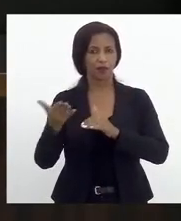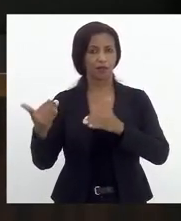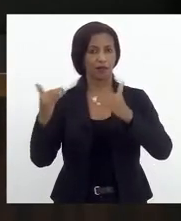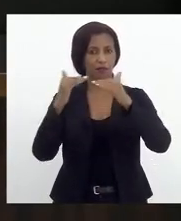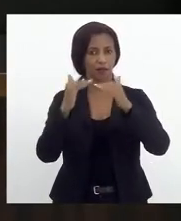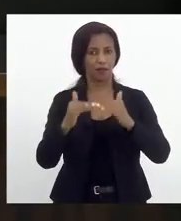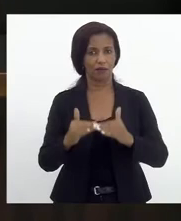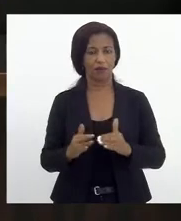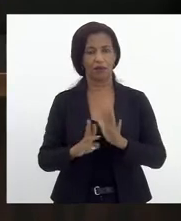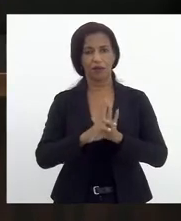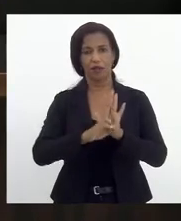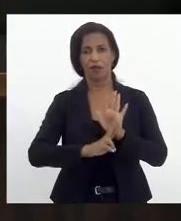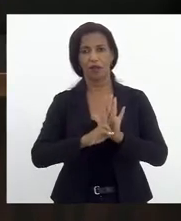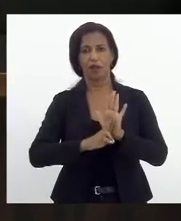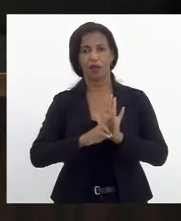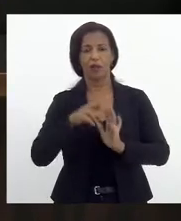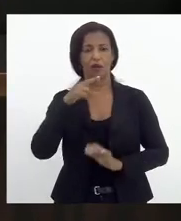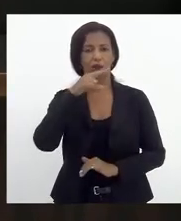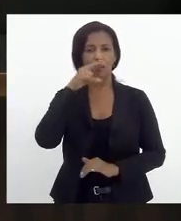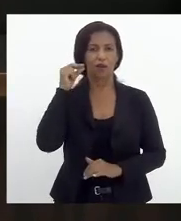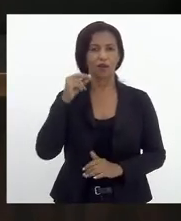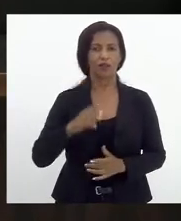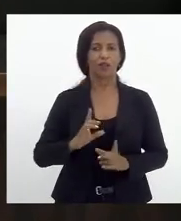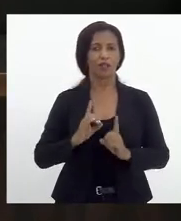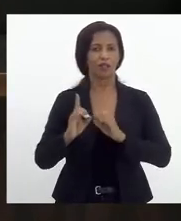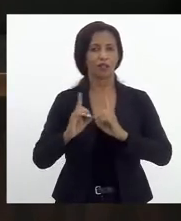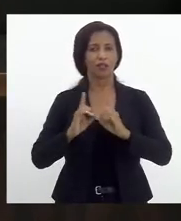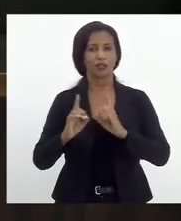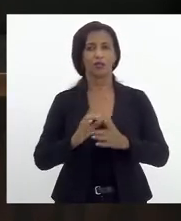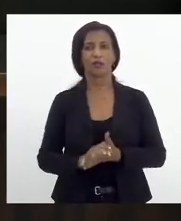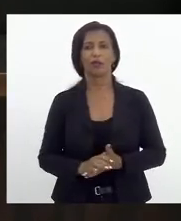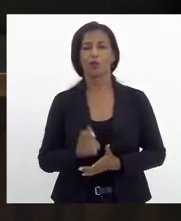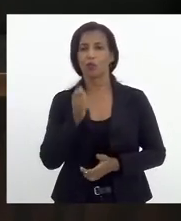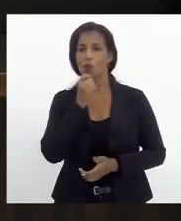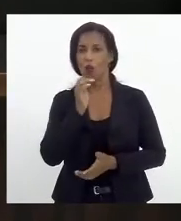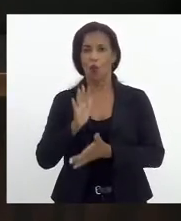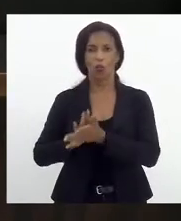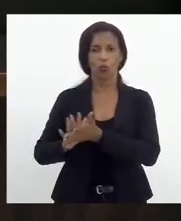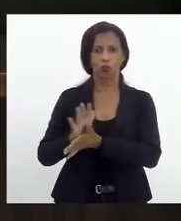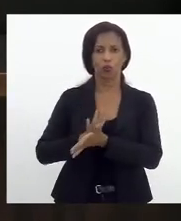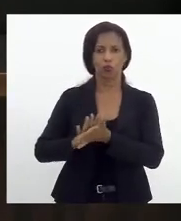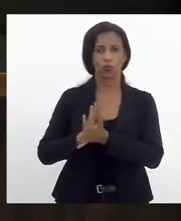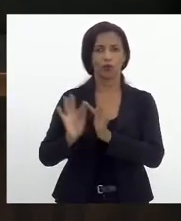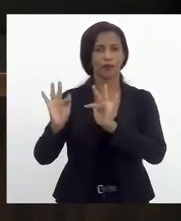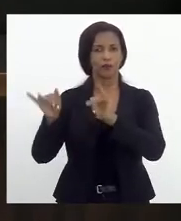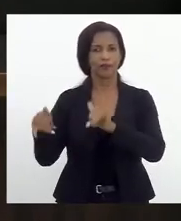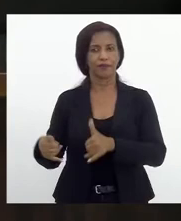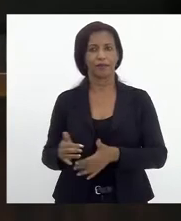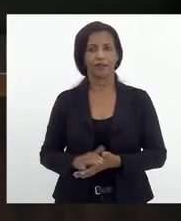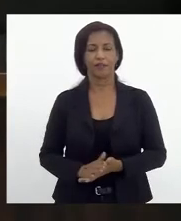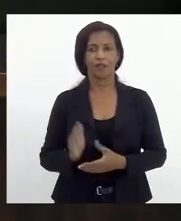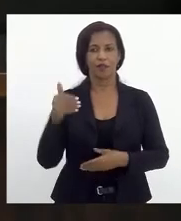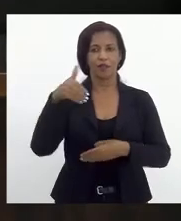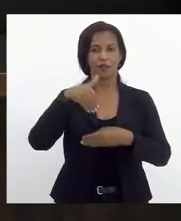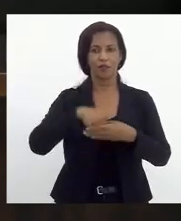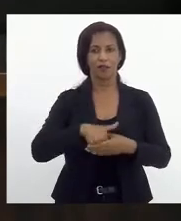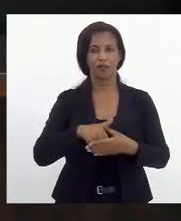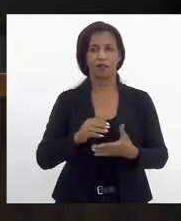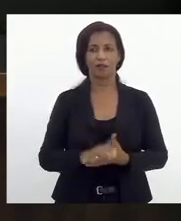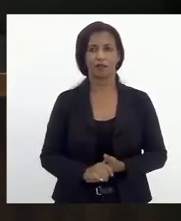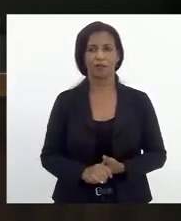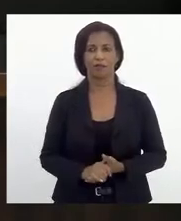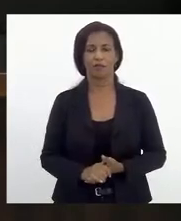favorável. Relator, deputado Rosenberg Reis. Em discussão. Não havendo quem queira discutir, encerrada a discussão, em